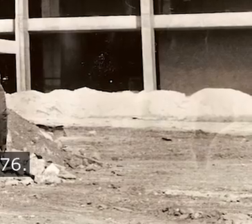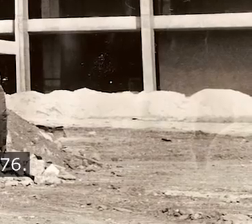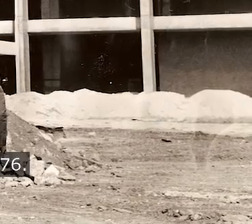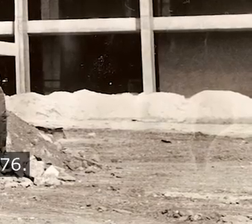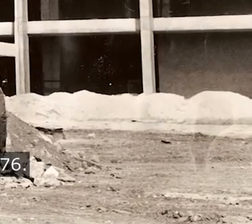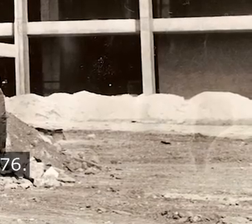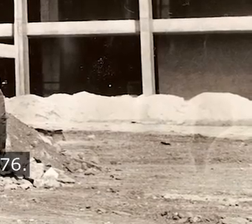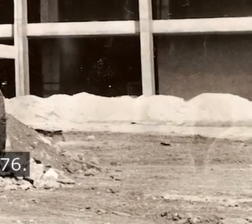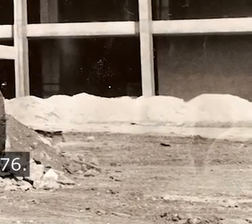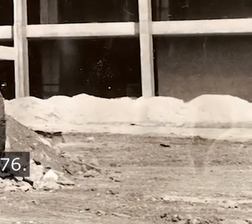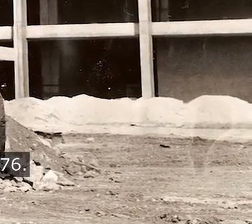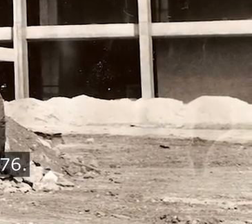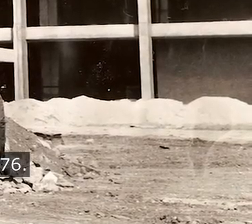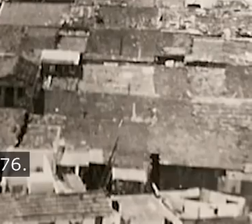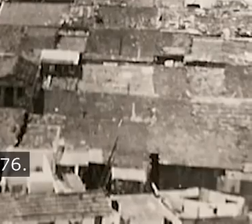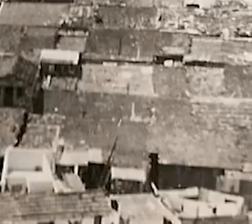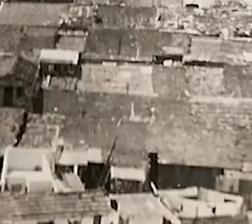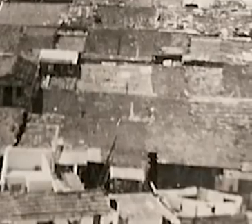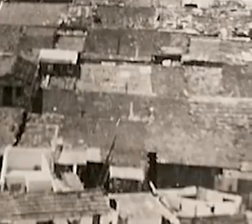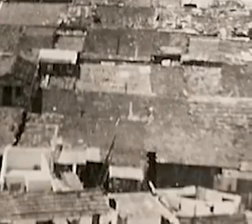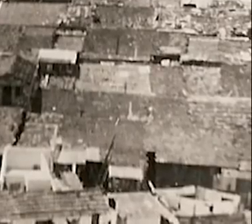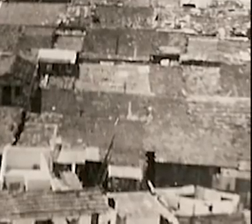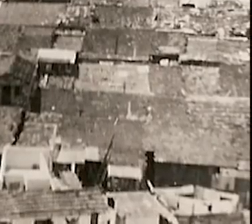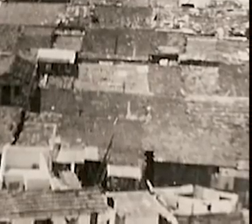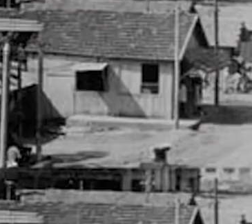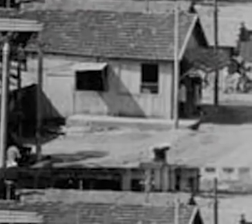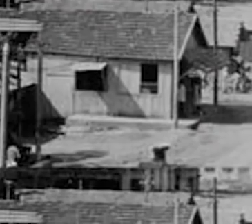em 1976.